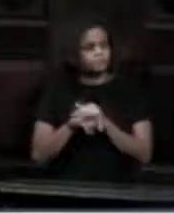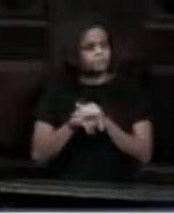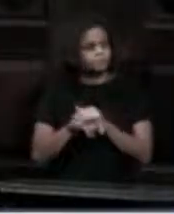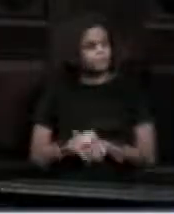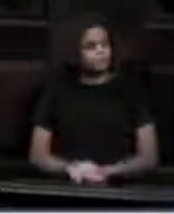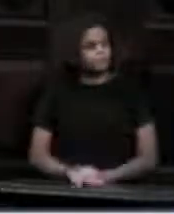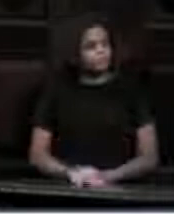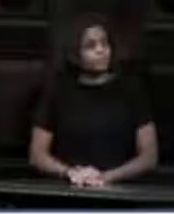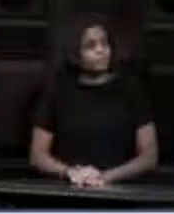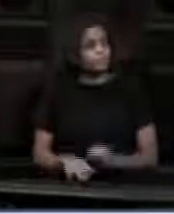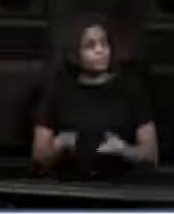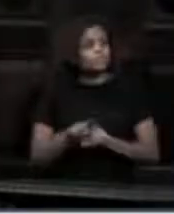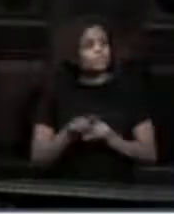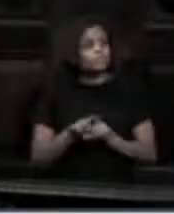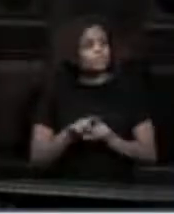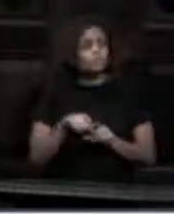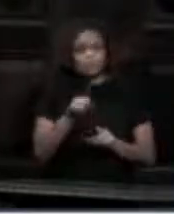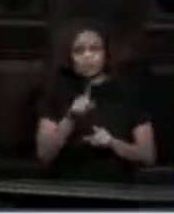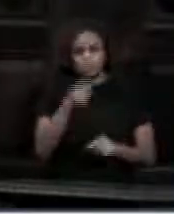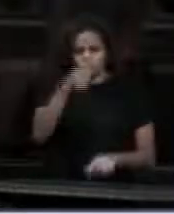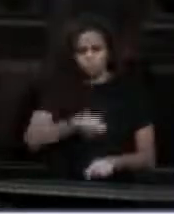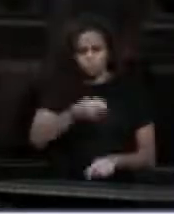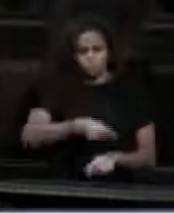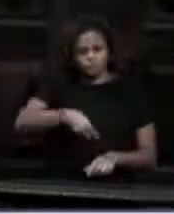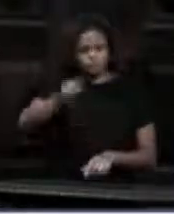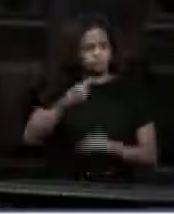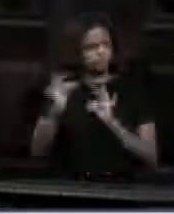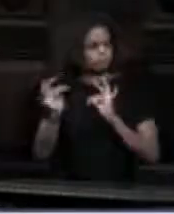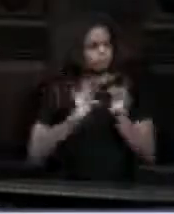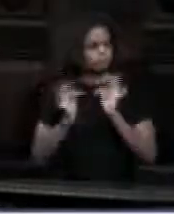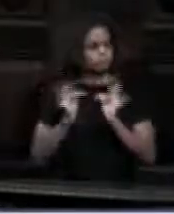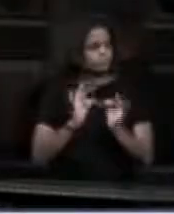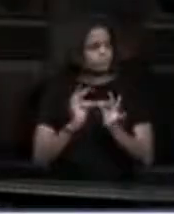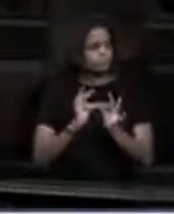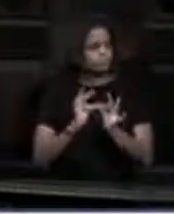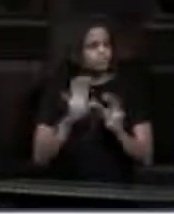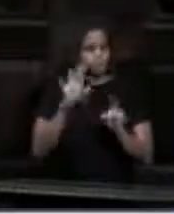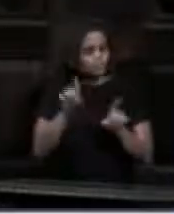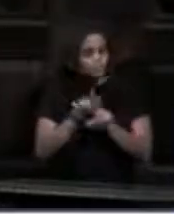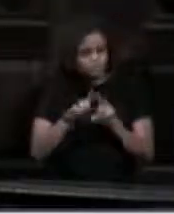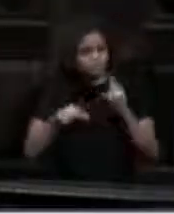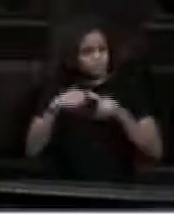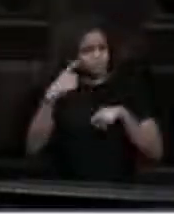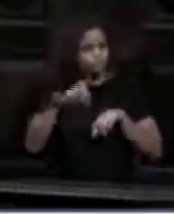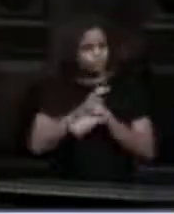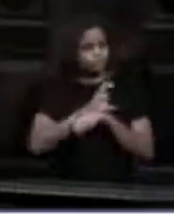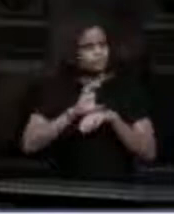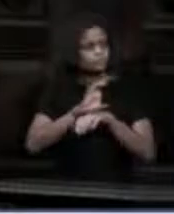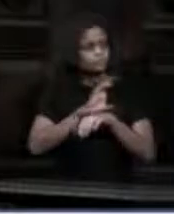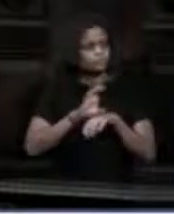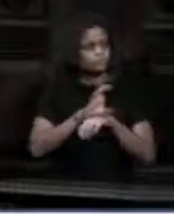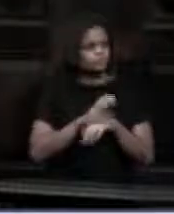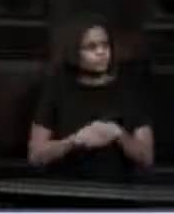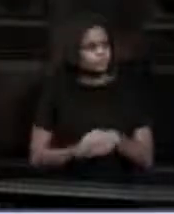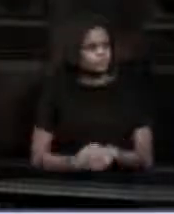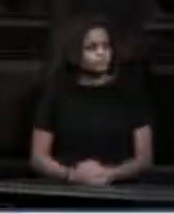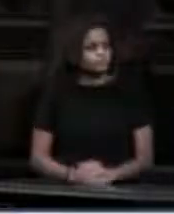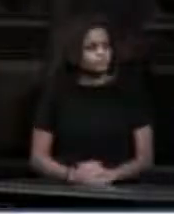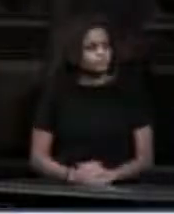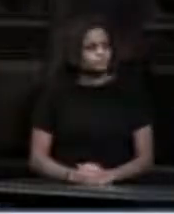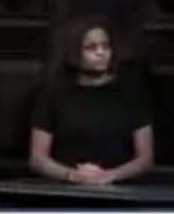encaminhados para tratamento de forma compulsória, o que também fere a nossa Constituição. O que a gente